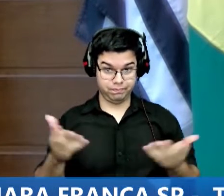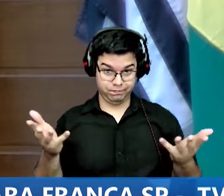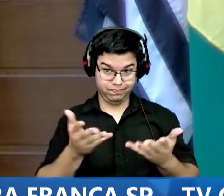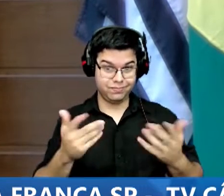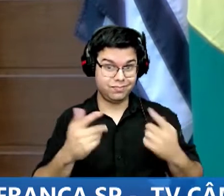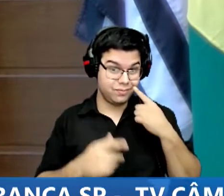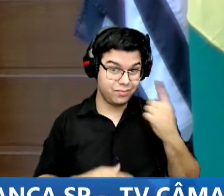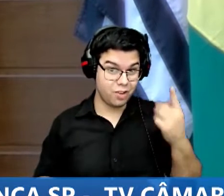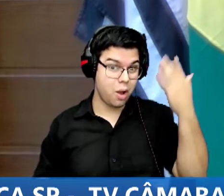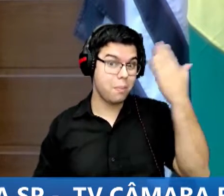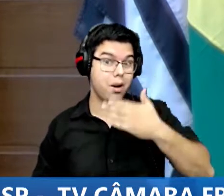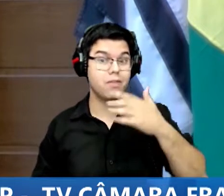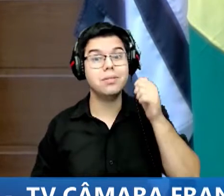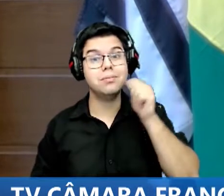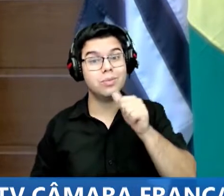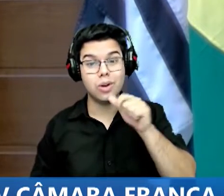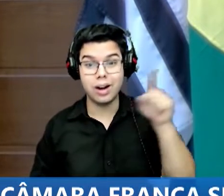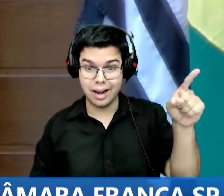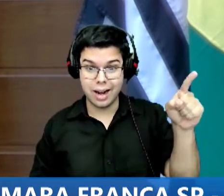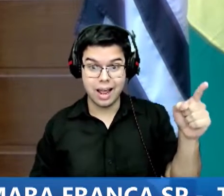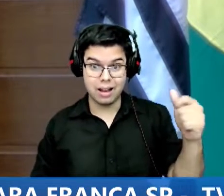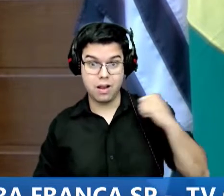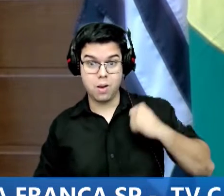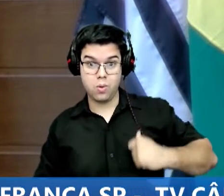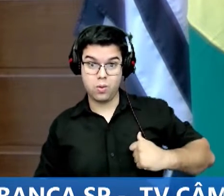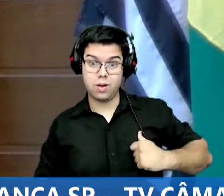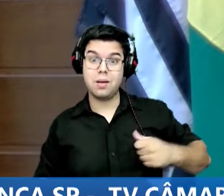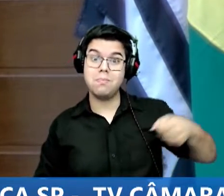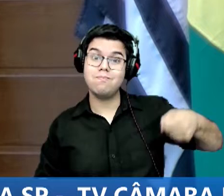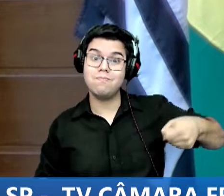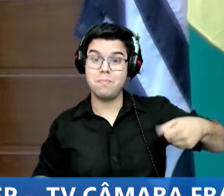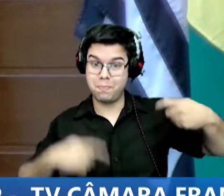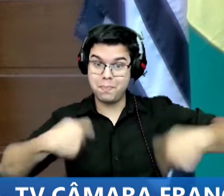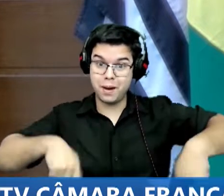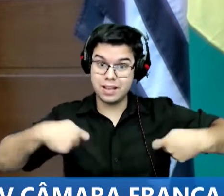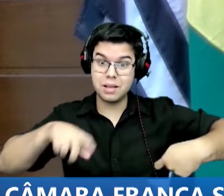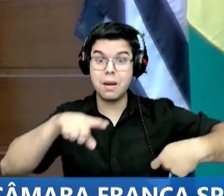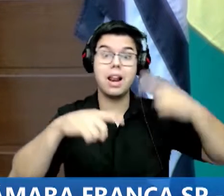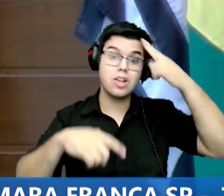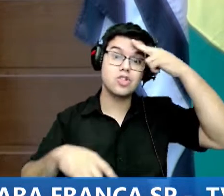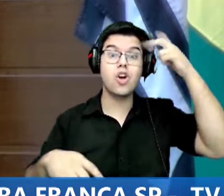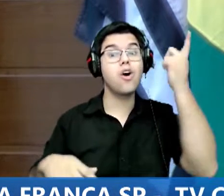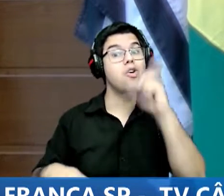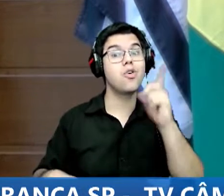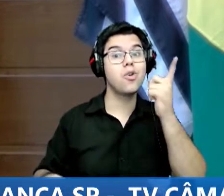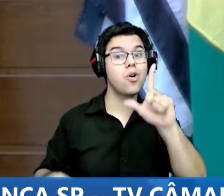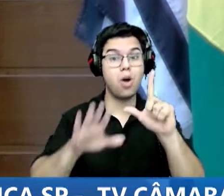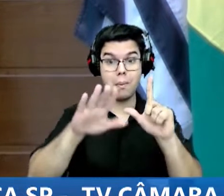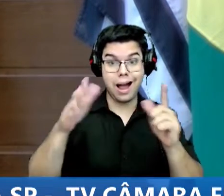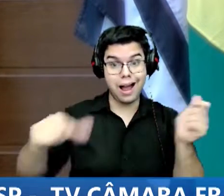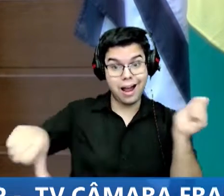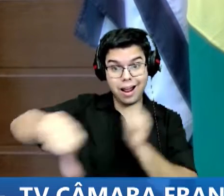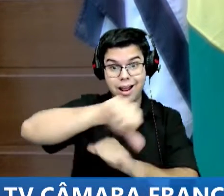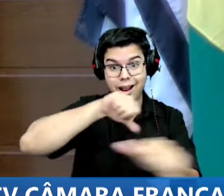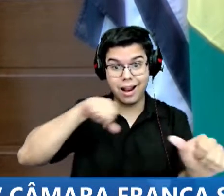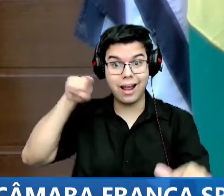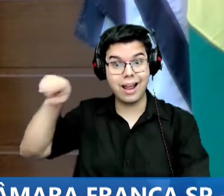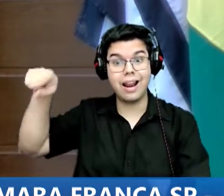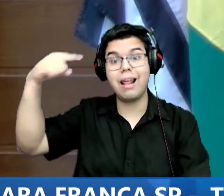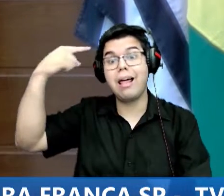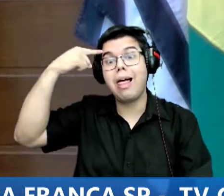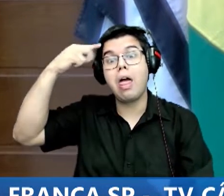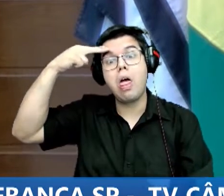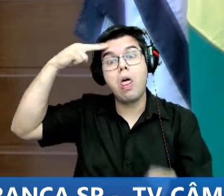conseguiu sonhar com essa bolsa. A realidade das pessoas que a gente atende, ela é tão dura que ele precisa pôr comida em